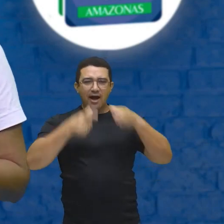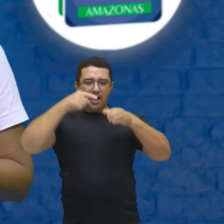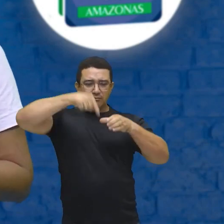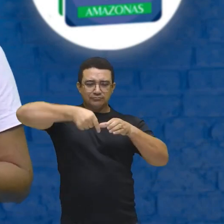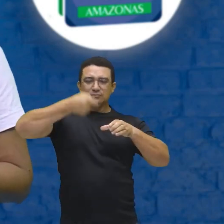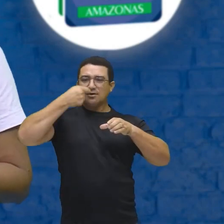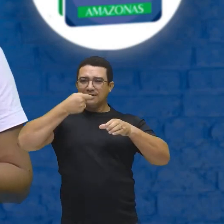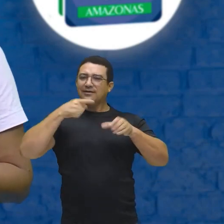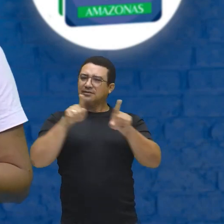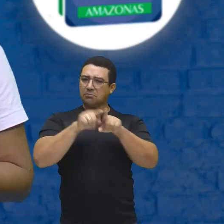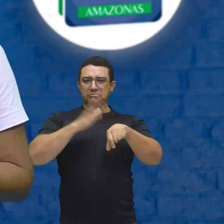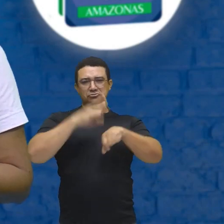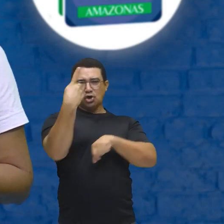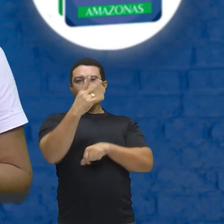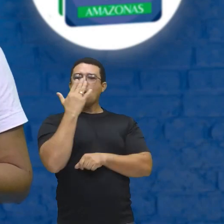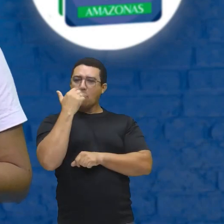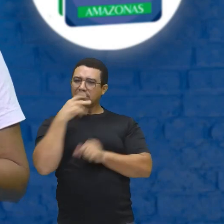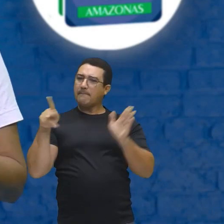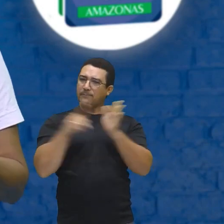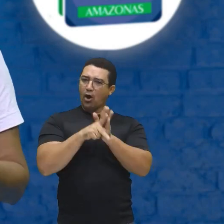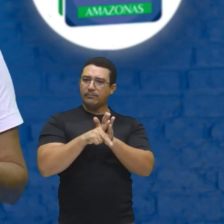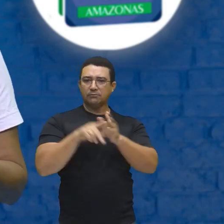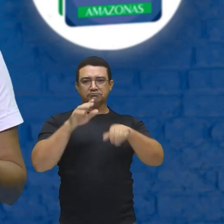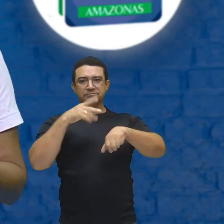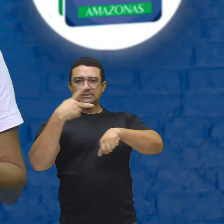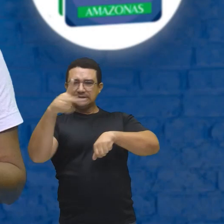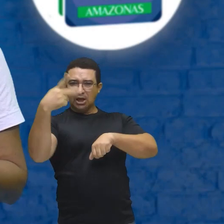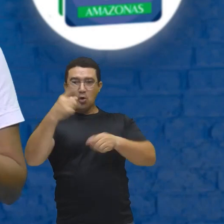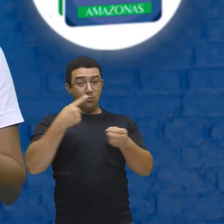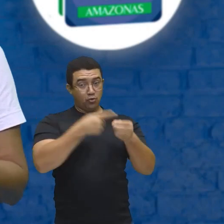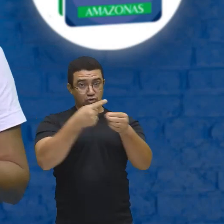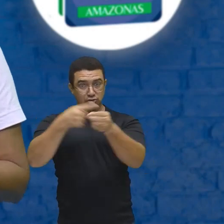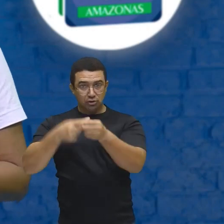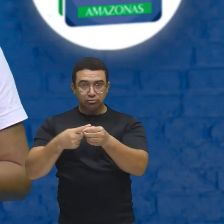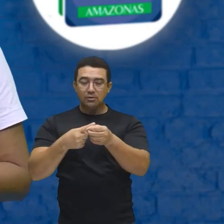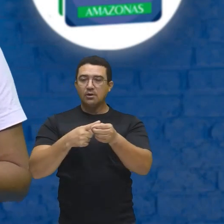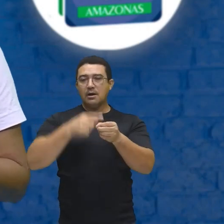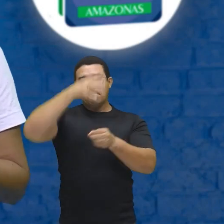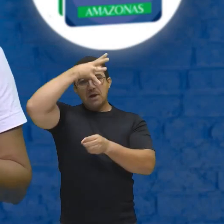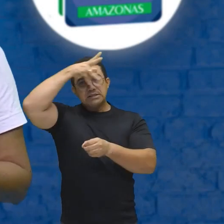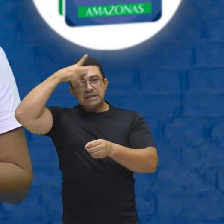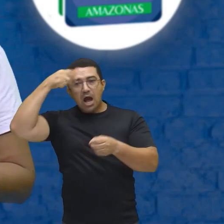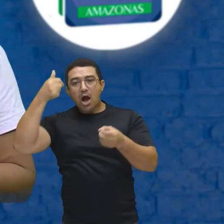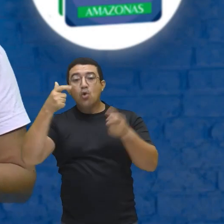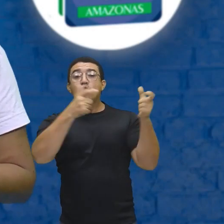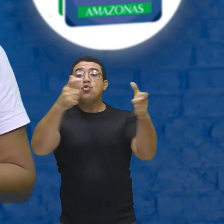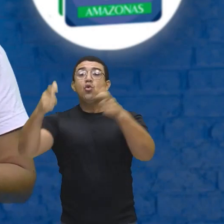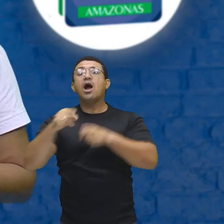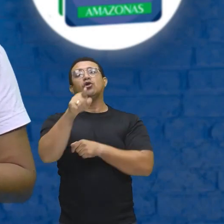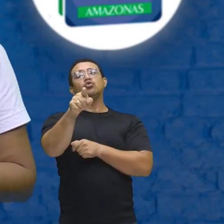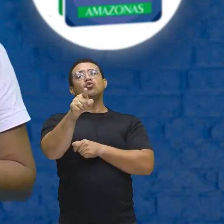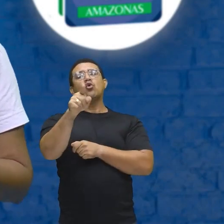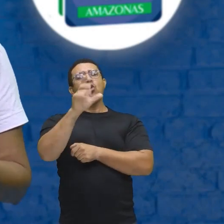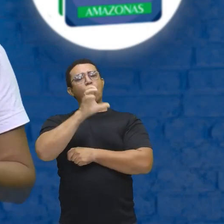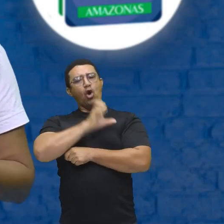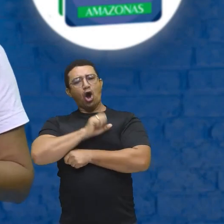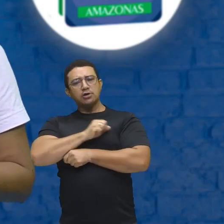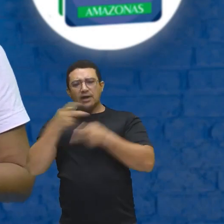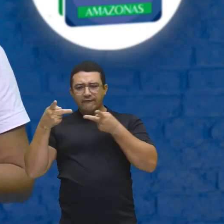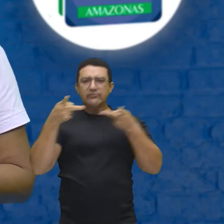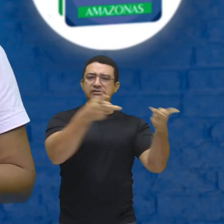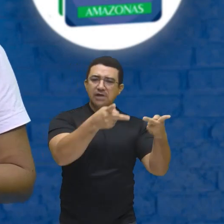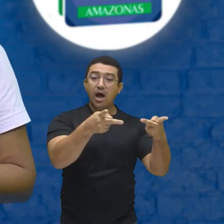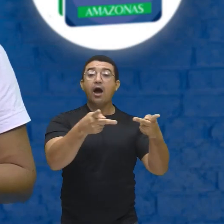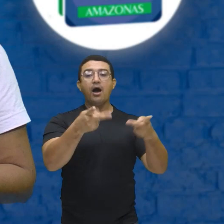come a sua comida típica aí do seu município. Se você está em Manaus, coloca qual é o local que você já visitou aqui em Manaus, que é para os outros